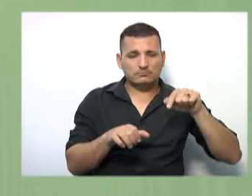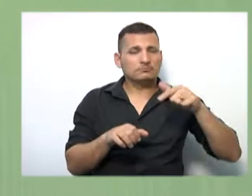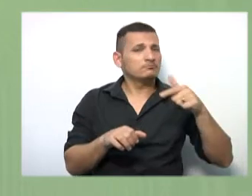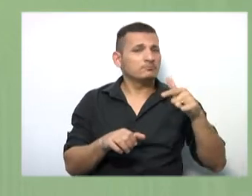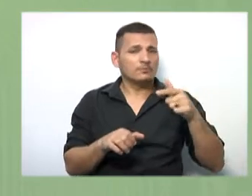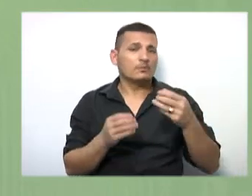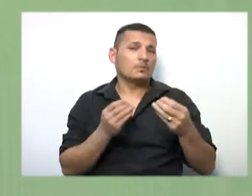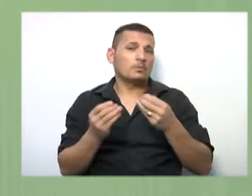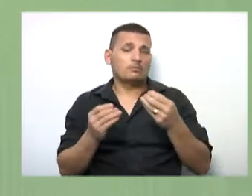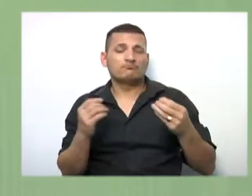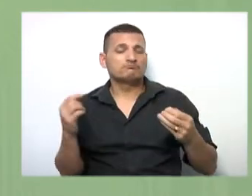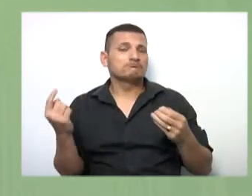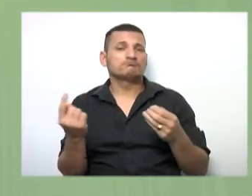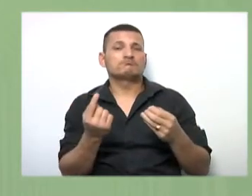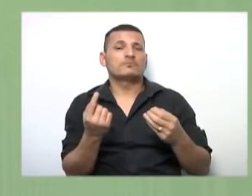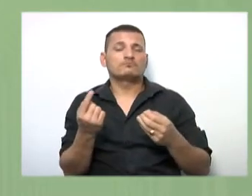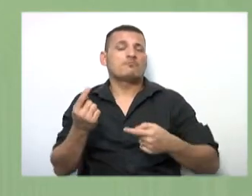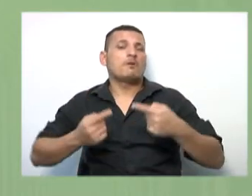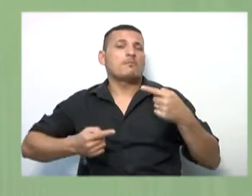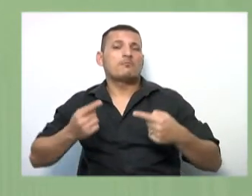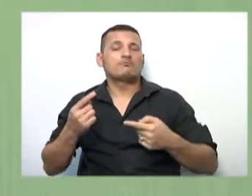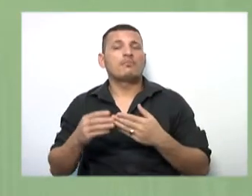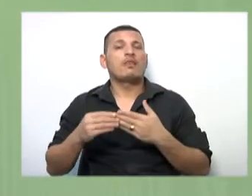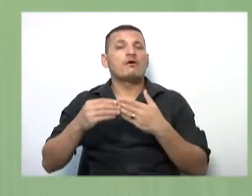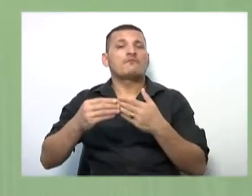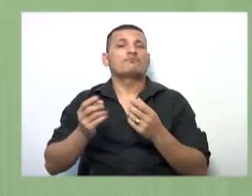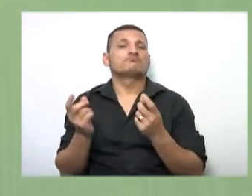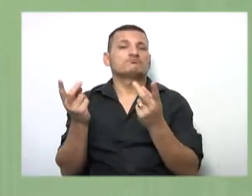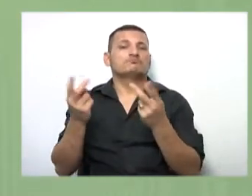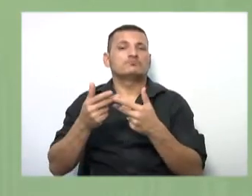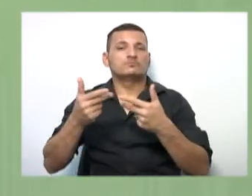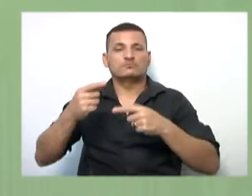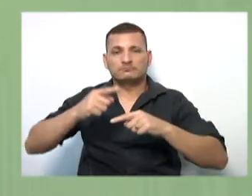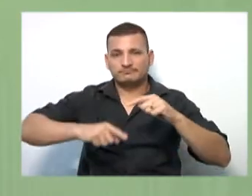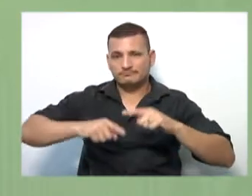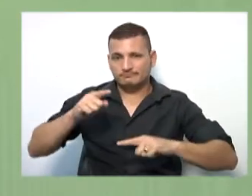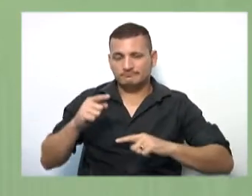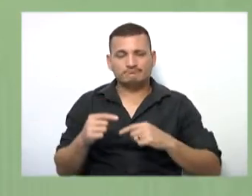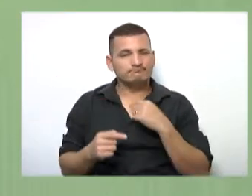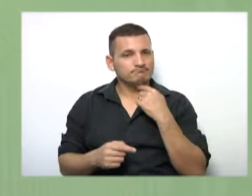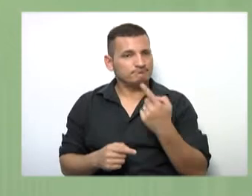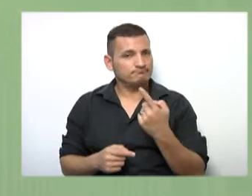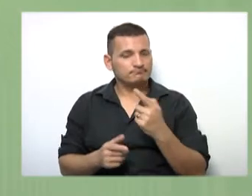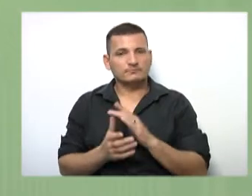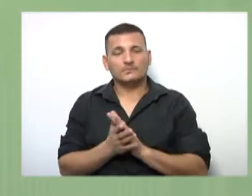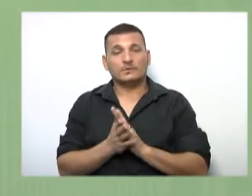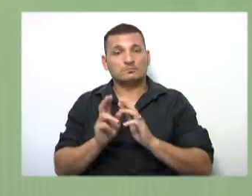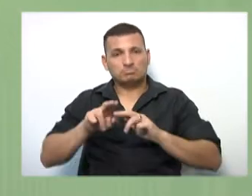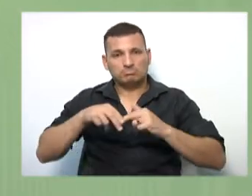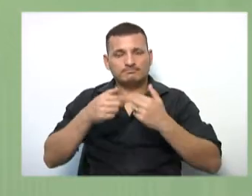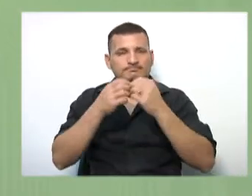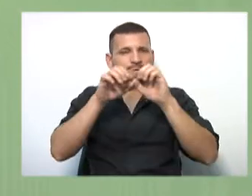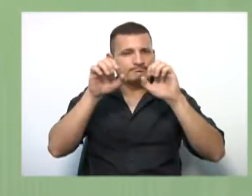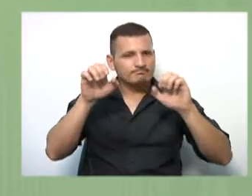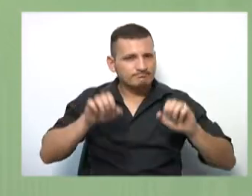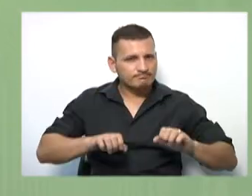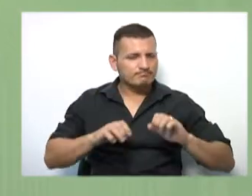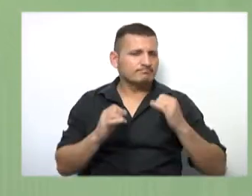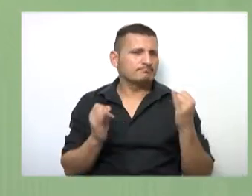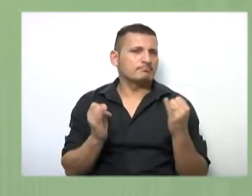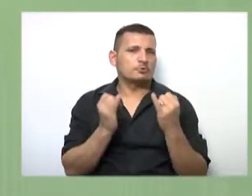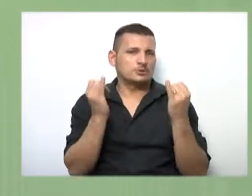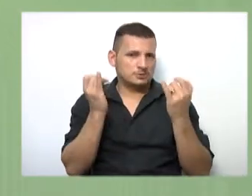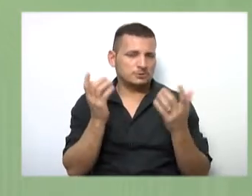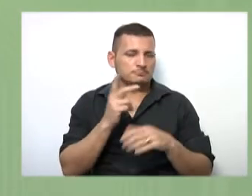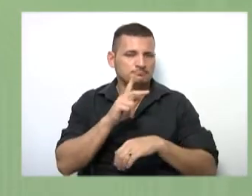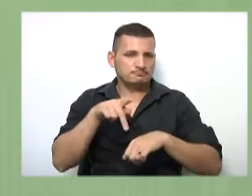sermos competitivos, não tem como exportar nossa produção. Por isso a infraestrutura é tão importante para o nosso país.